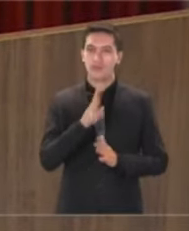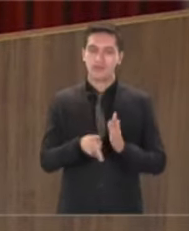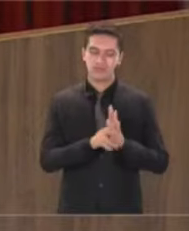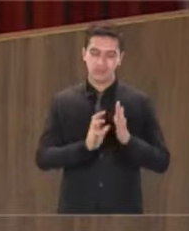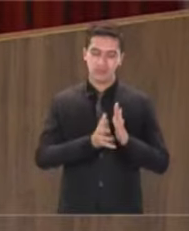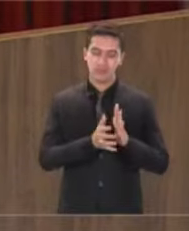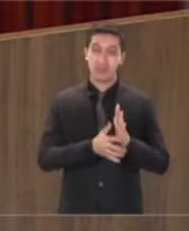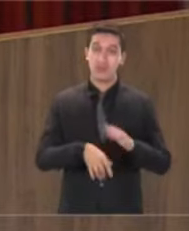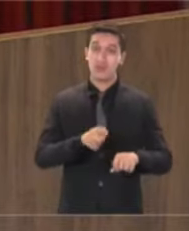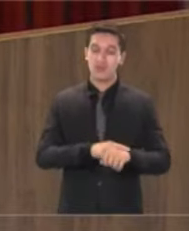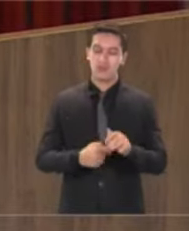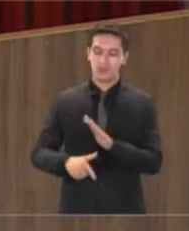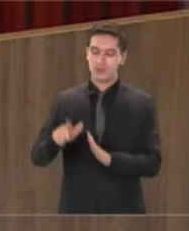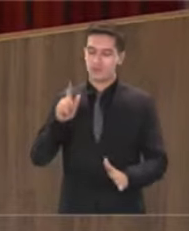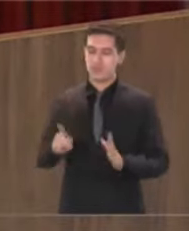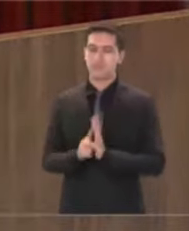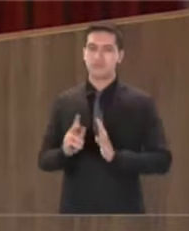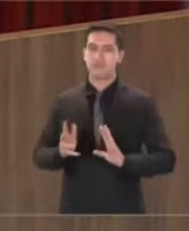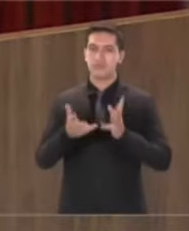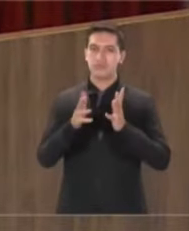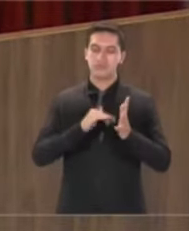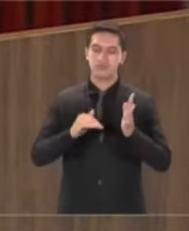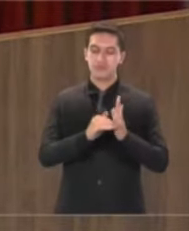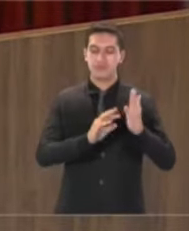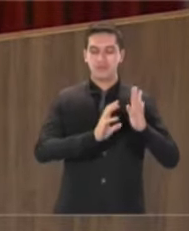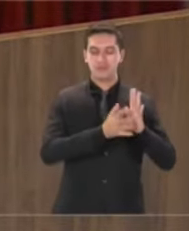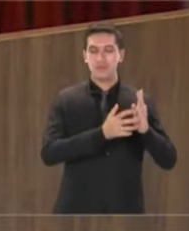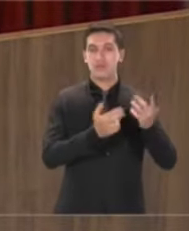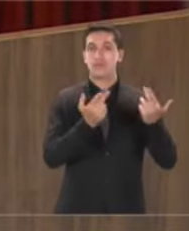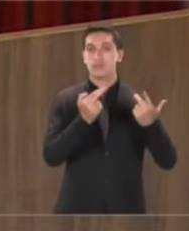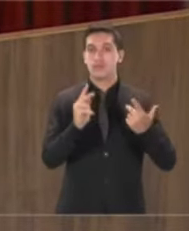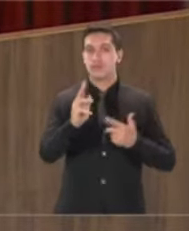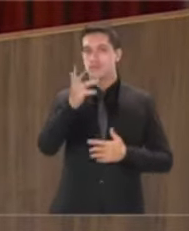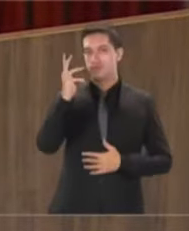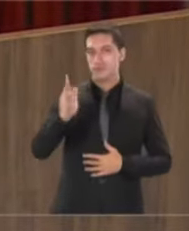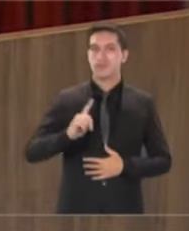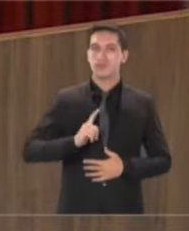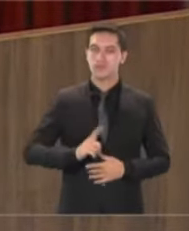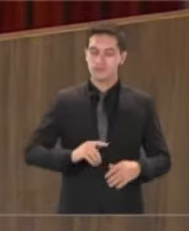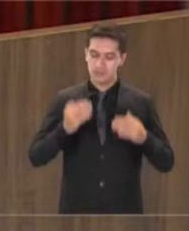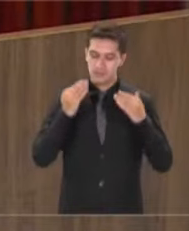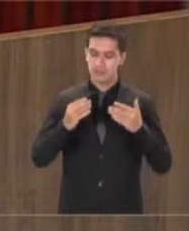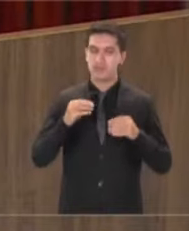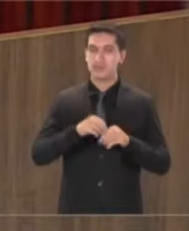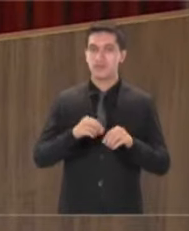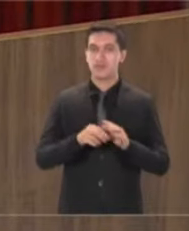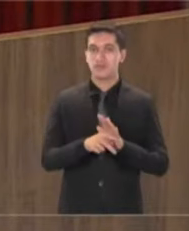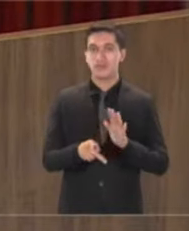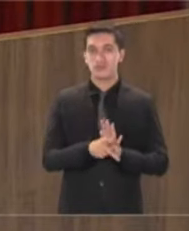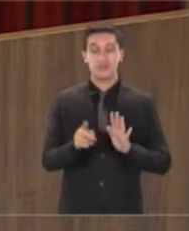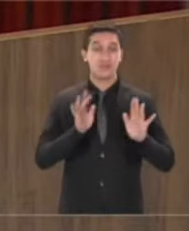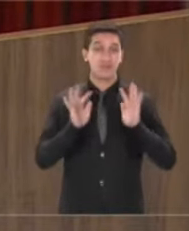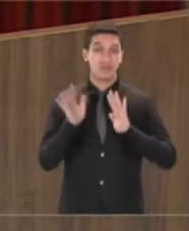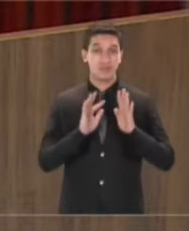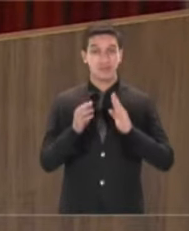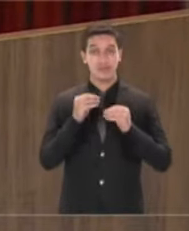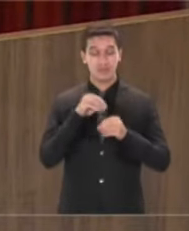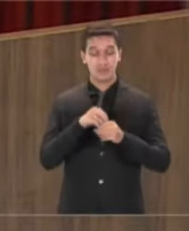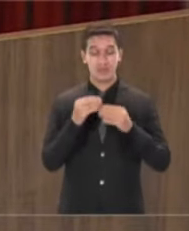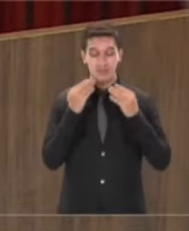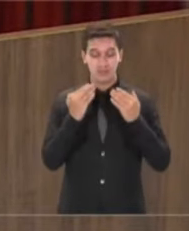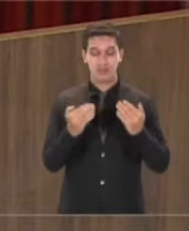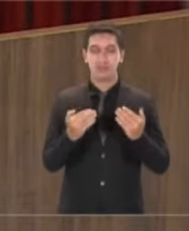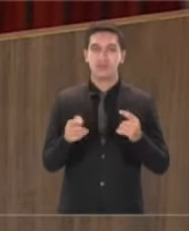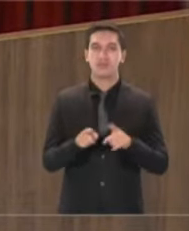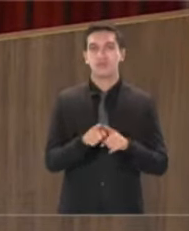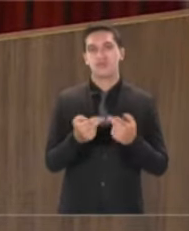momento anterior às convenções partidárias, conforme o que ficou assentado no ponto de vista fático,